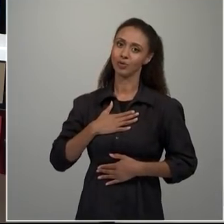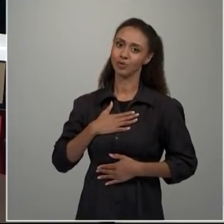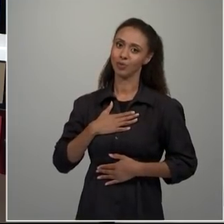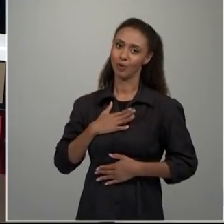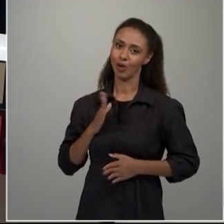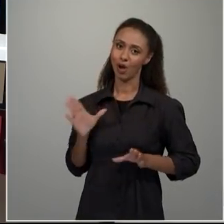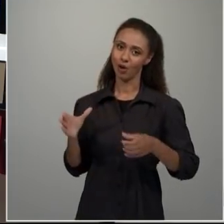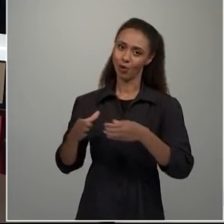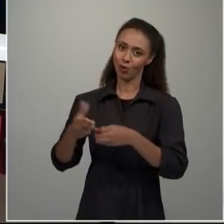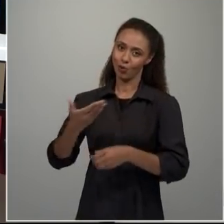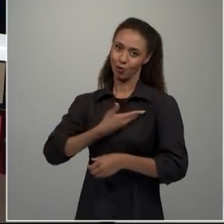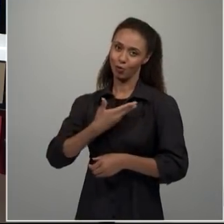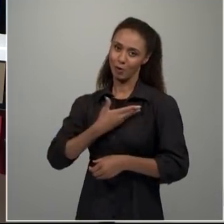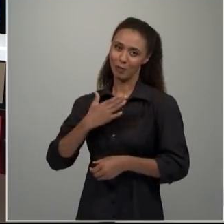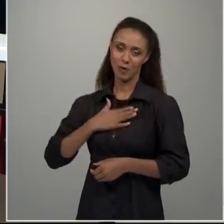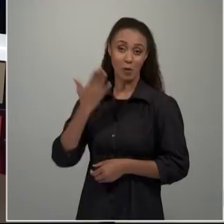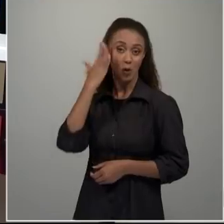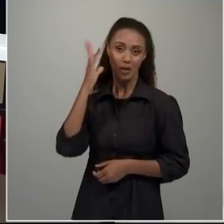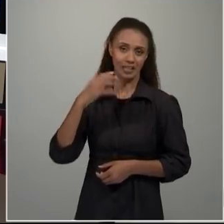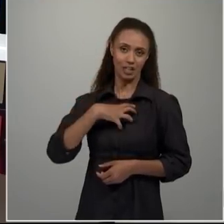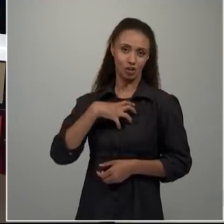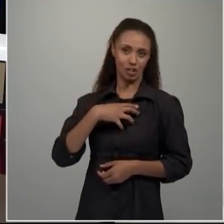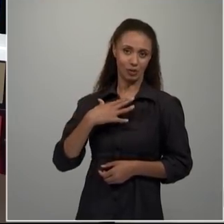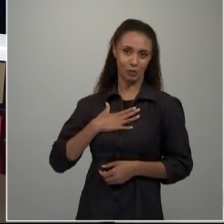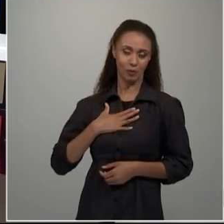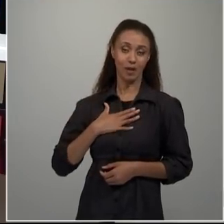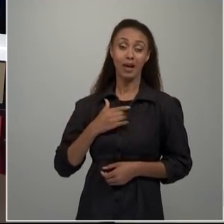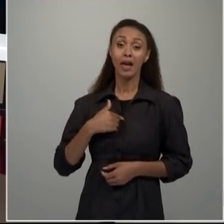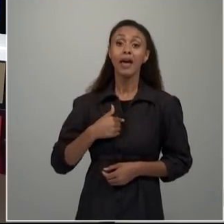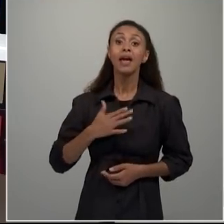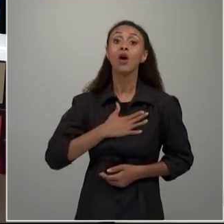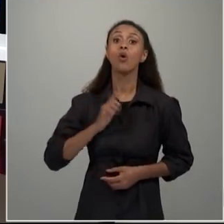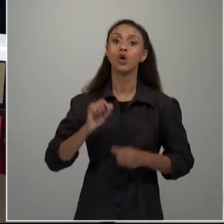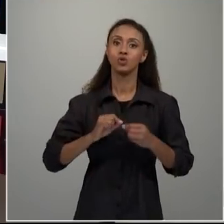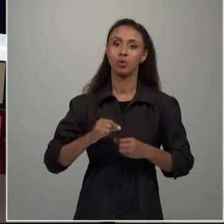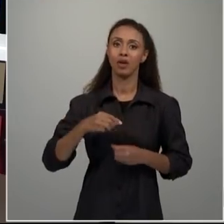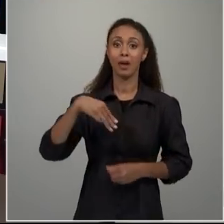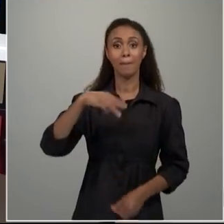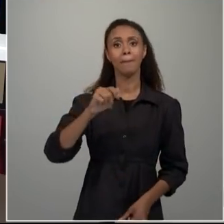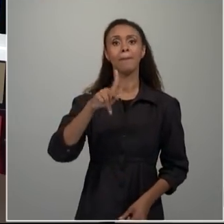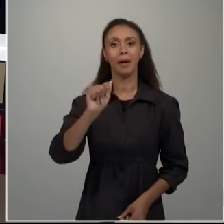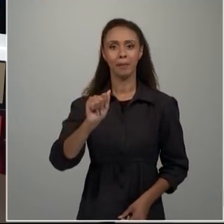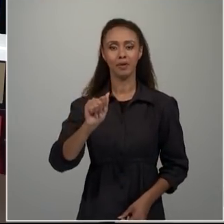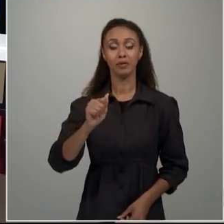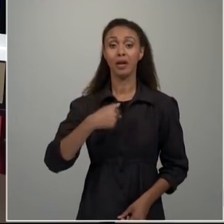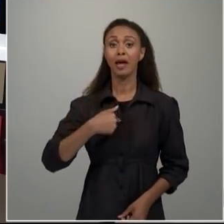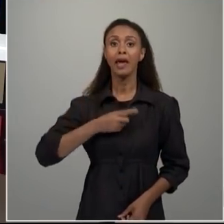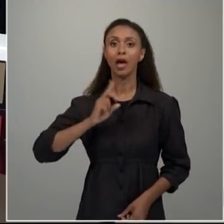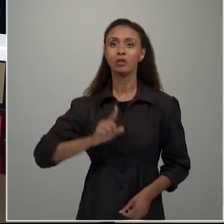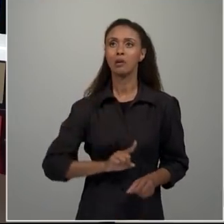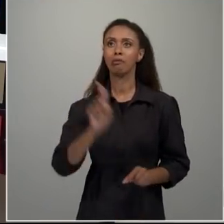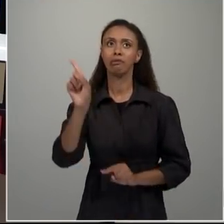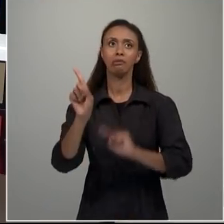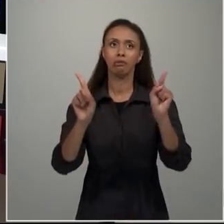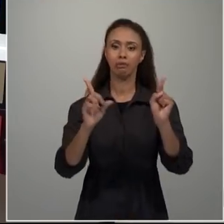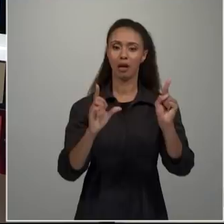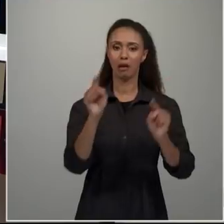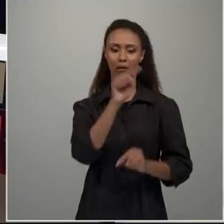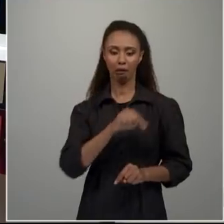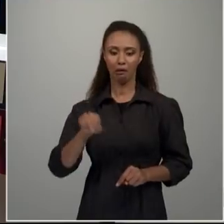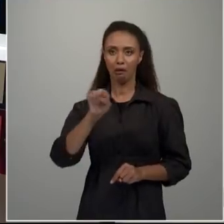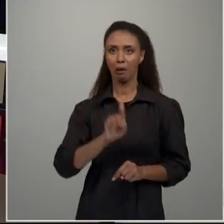entende as minhas maneiras de pensar mas adoro trabalhar com mapas eu vou mostrar pra vocês eu sou mulher e afeta 7 bolinha né